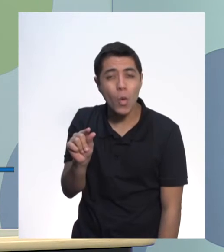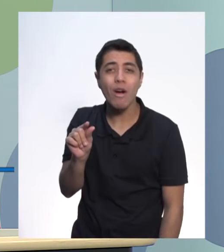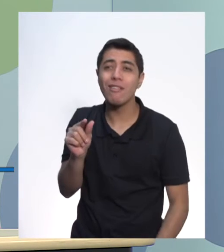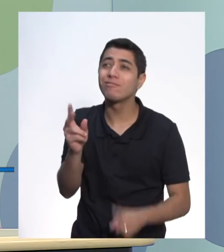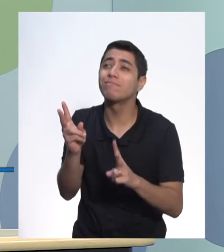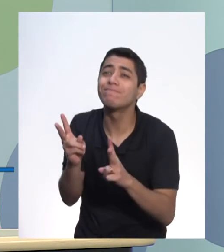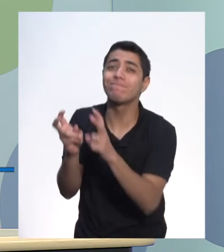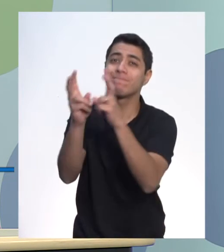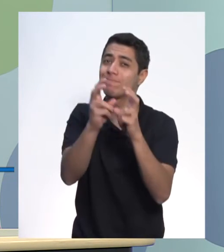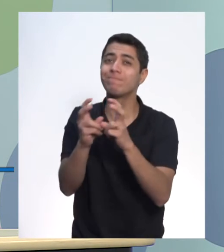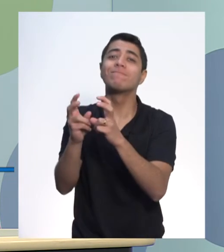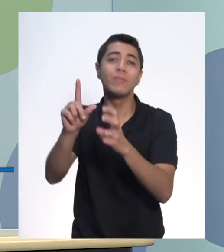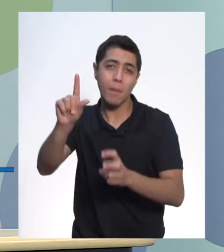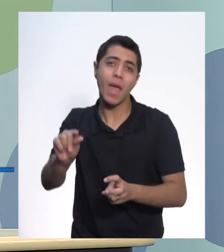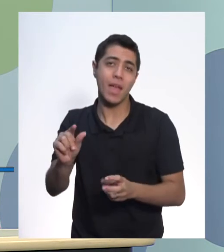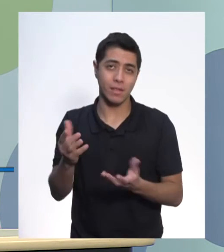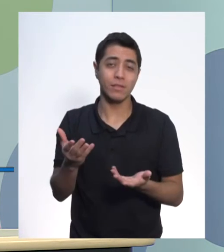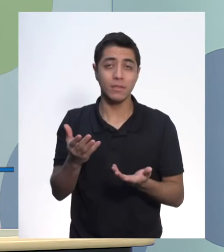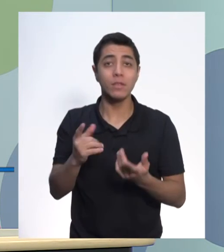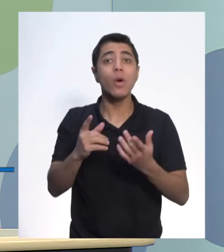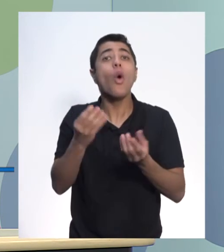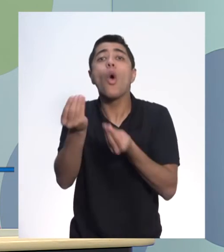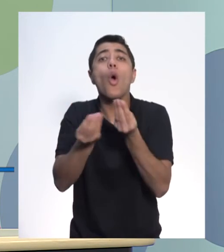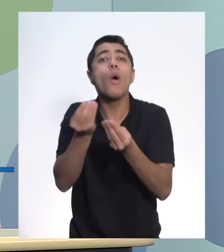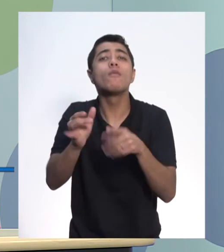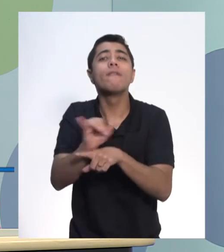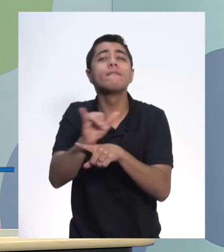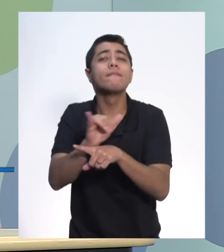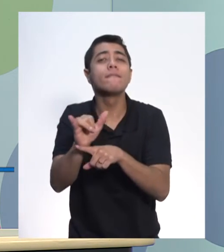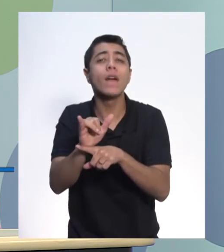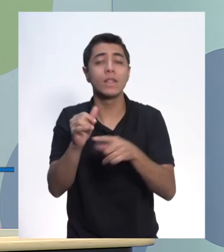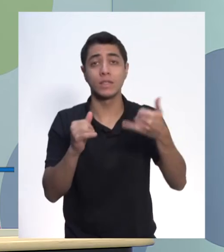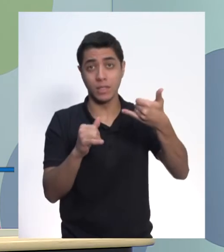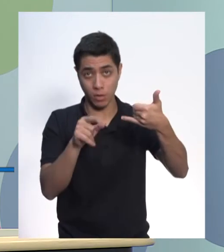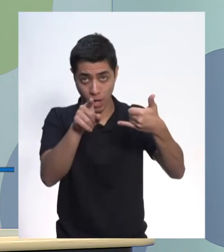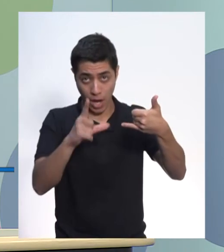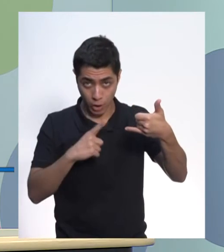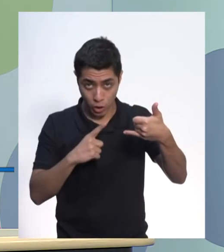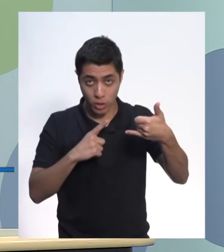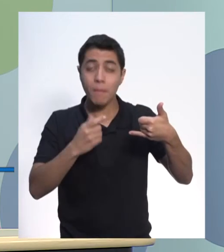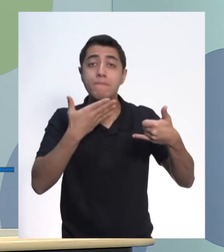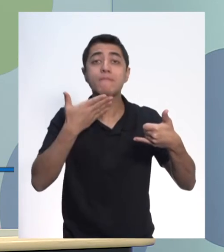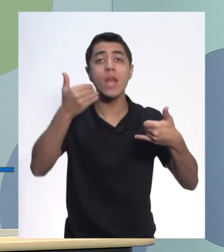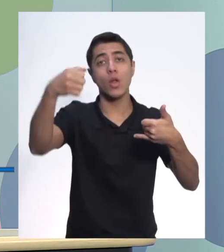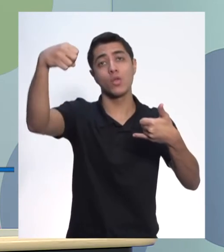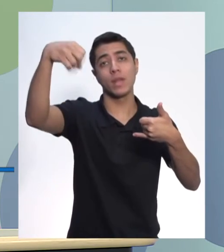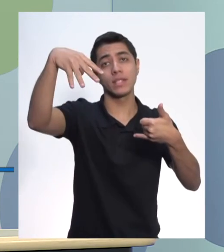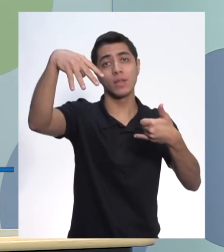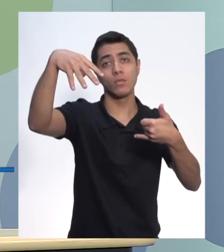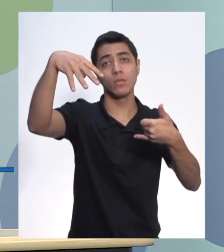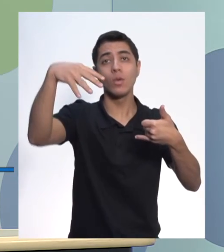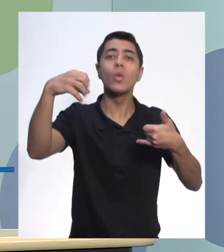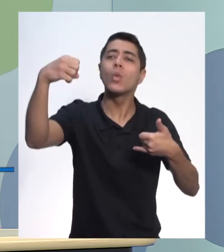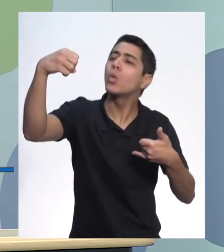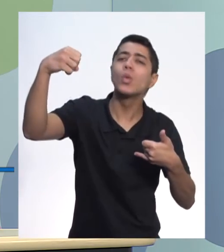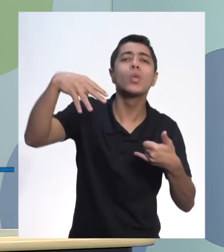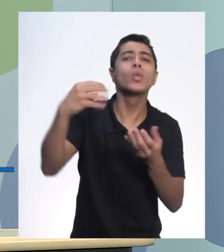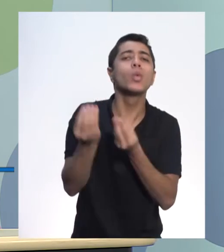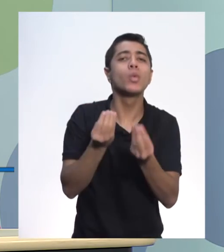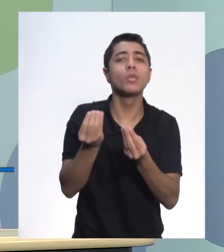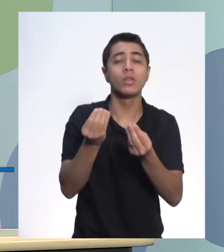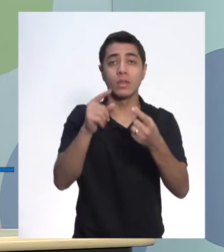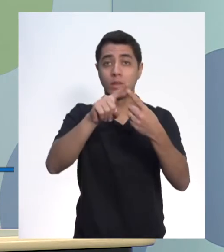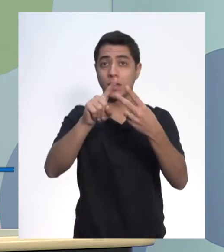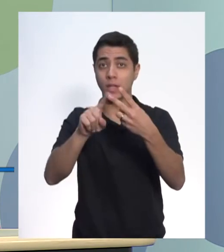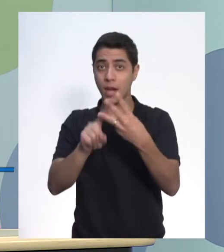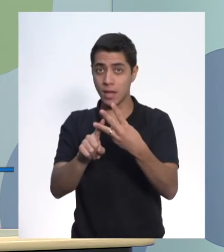grande segredo para se melhorar a imagem com o celular é a iluminação. E aí você pensa na iluminação de 3 pontos, né? Uma luz na lateral, uma luz um